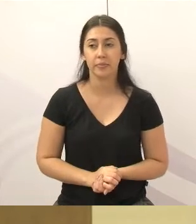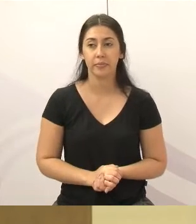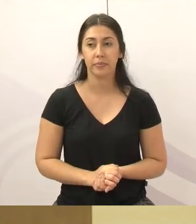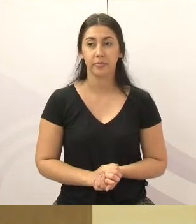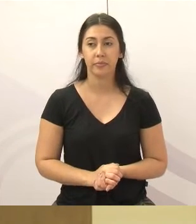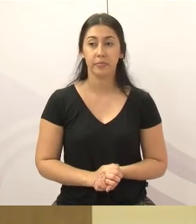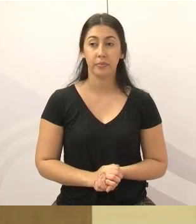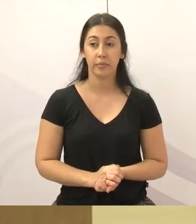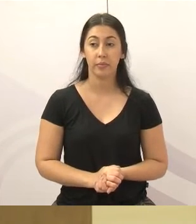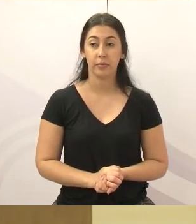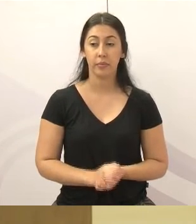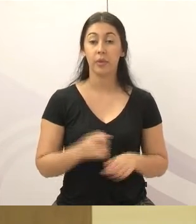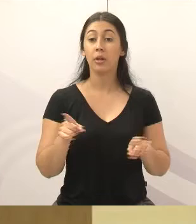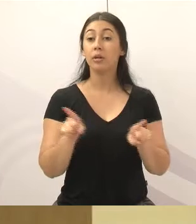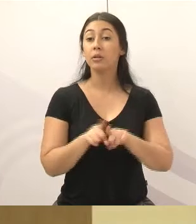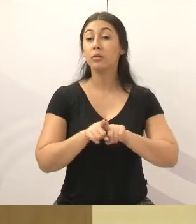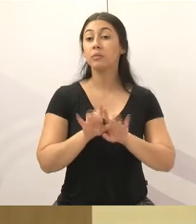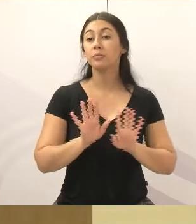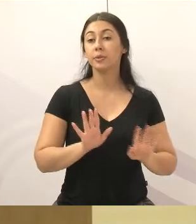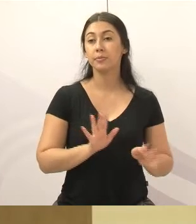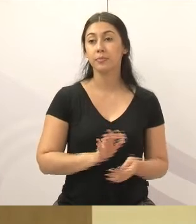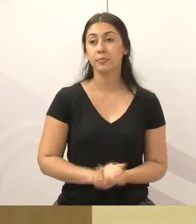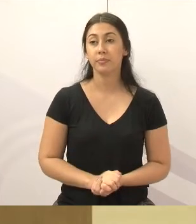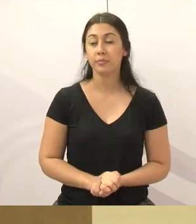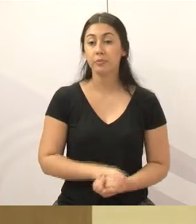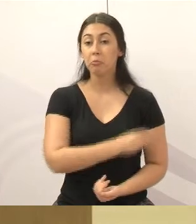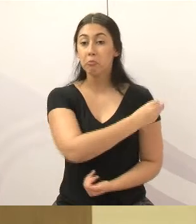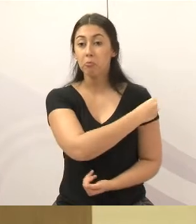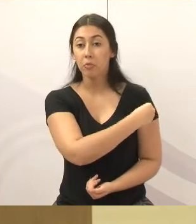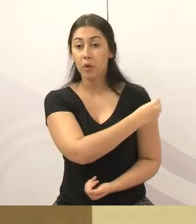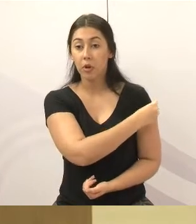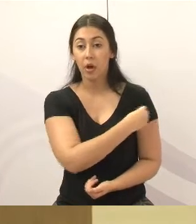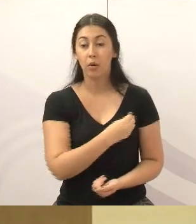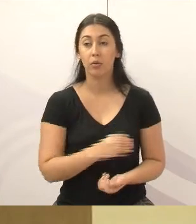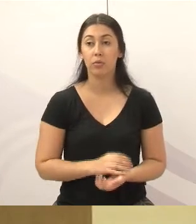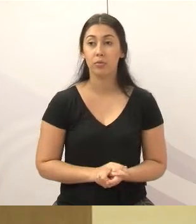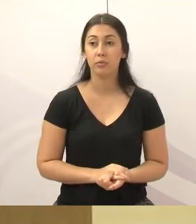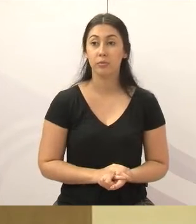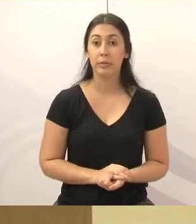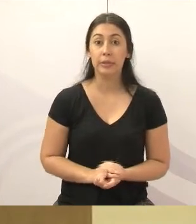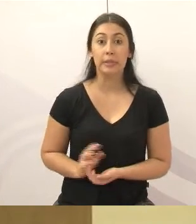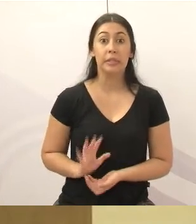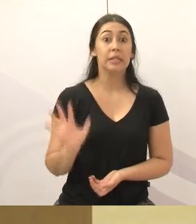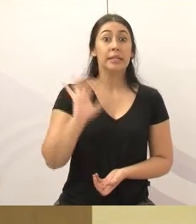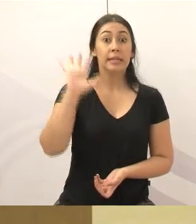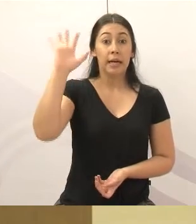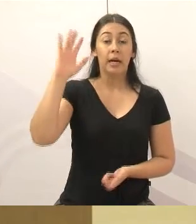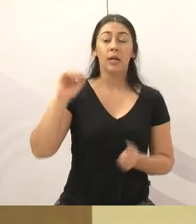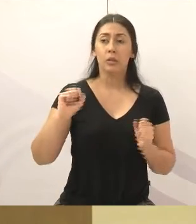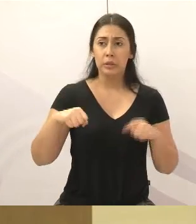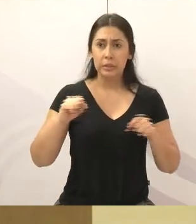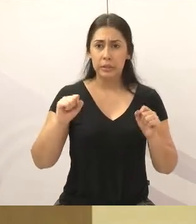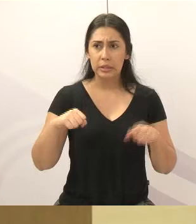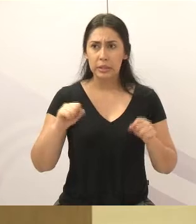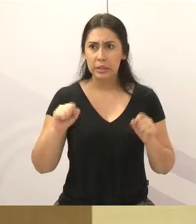casa. Vou mais além. Álcool em gel, caro, inflacionado.